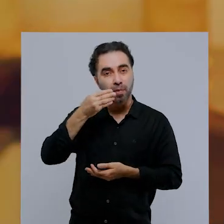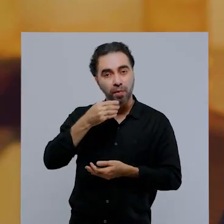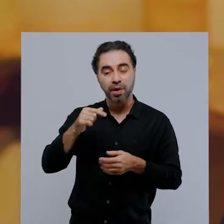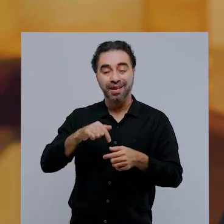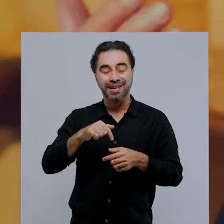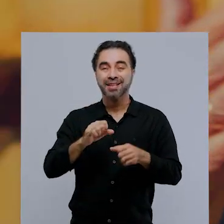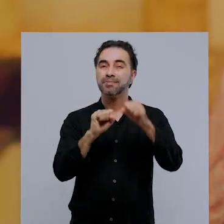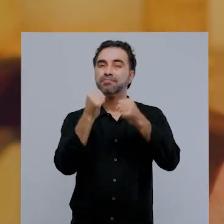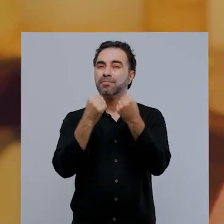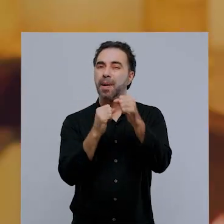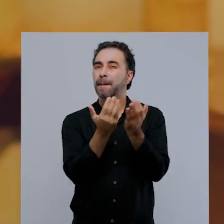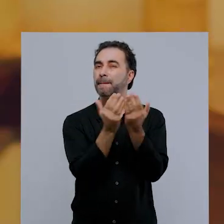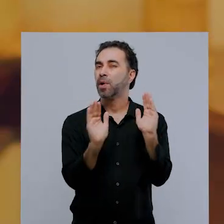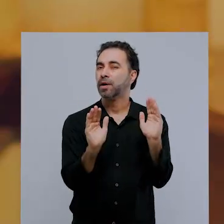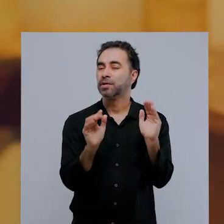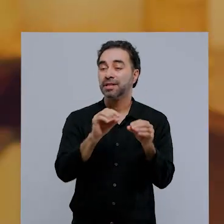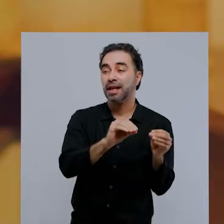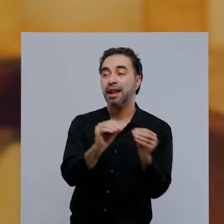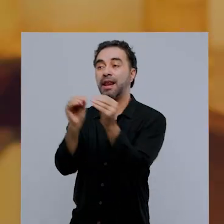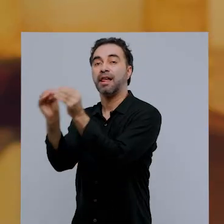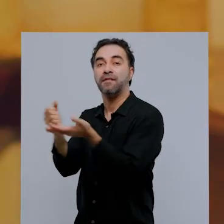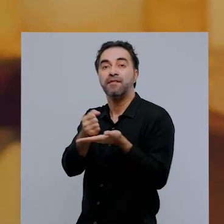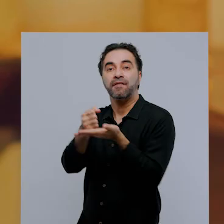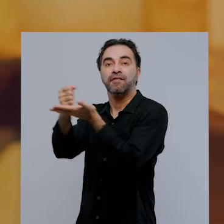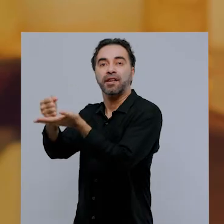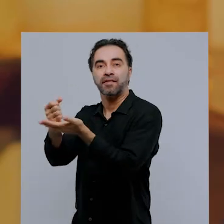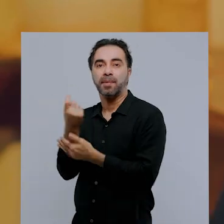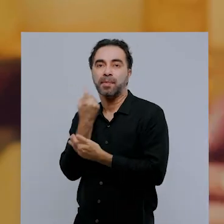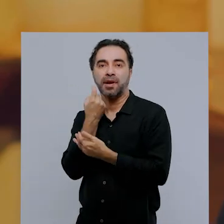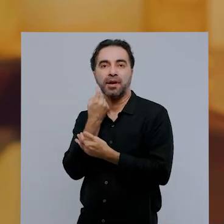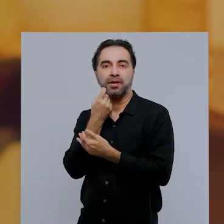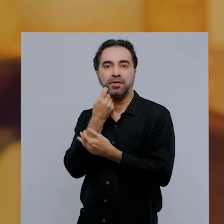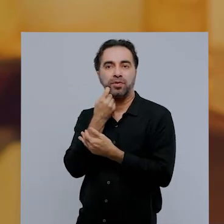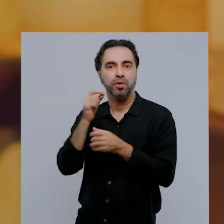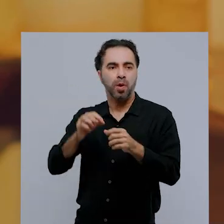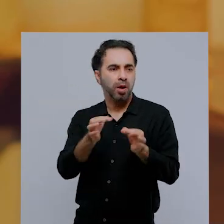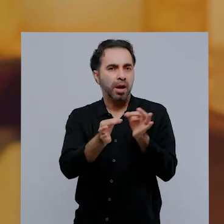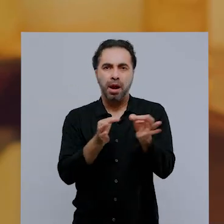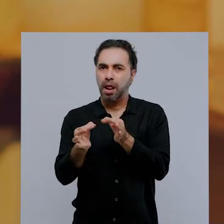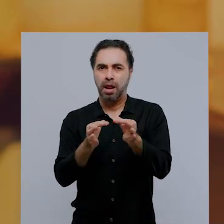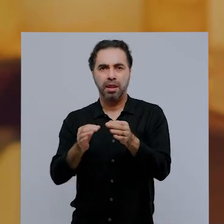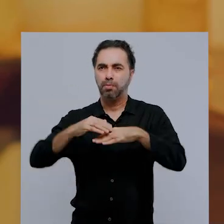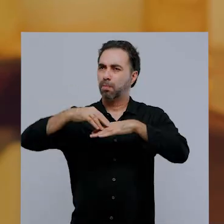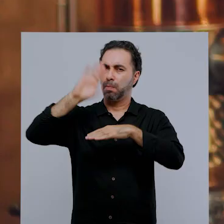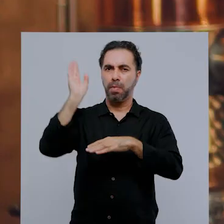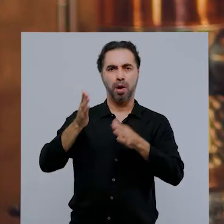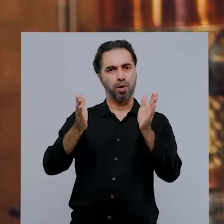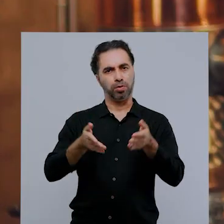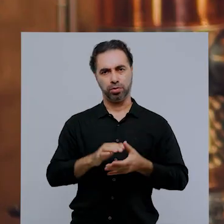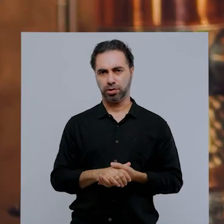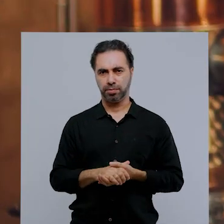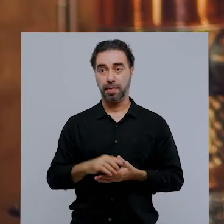da usina e levar para Santos, a logística muito superior à logística que existe hoje.